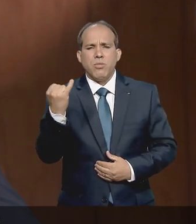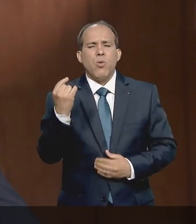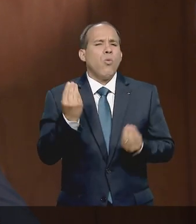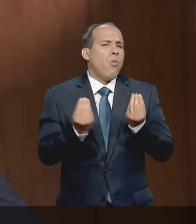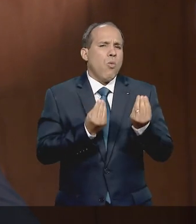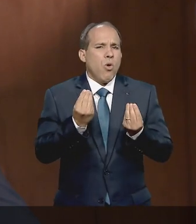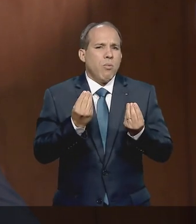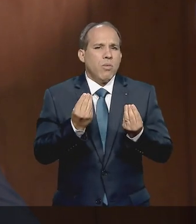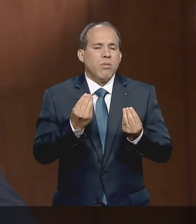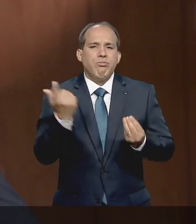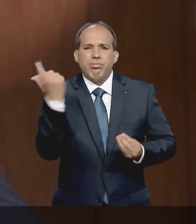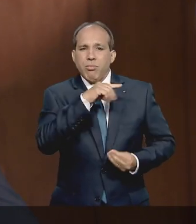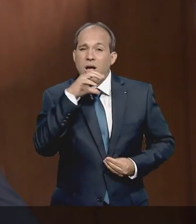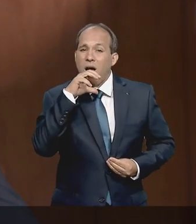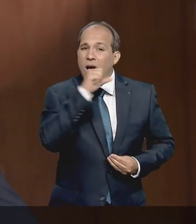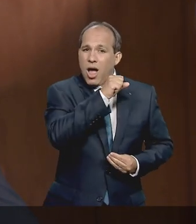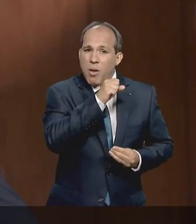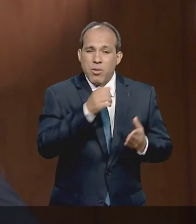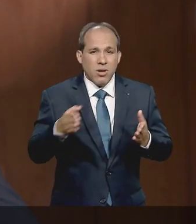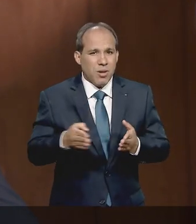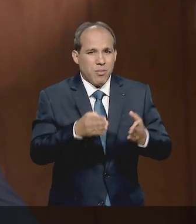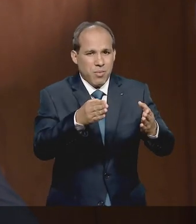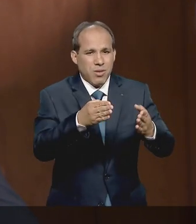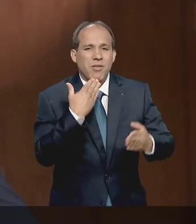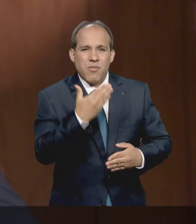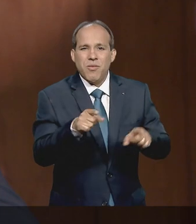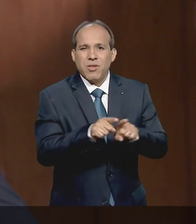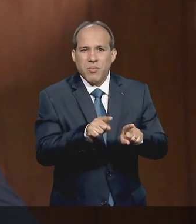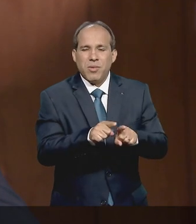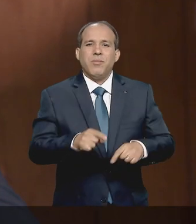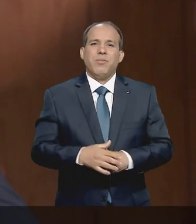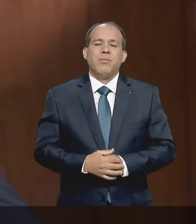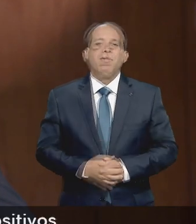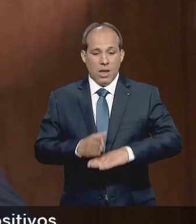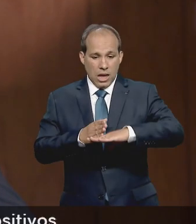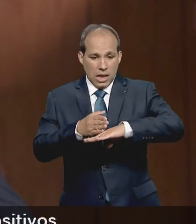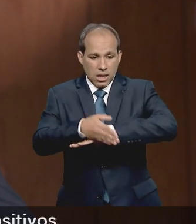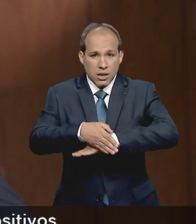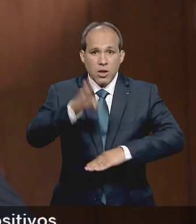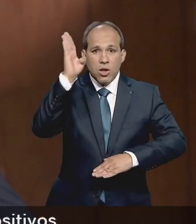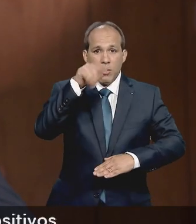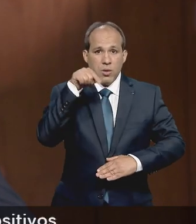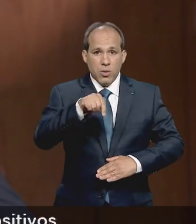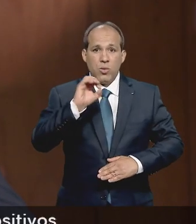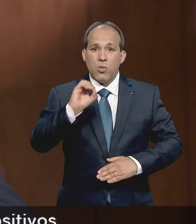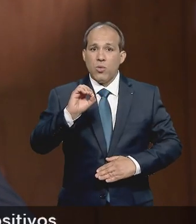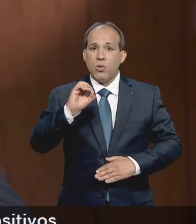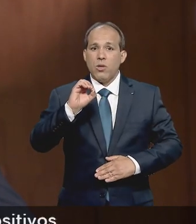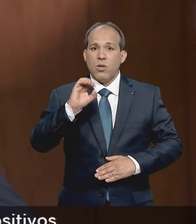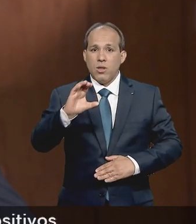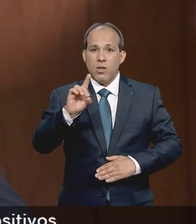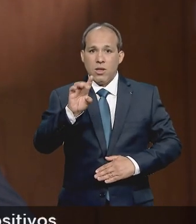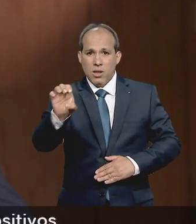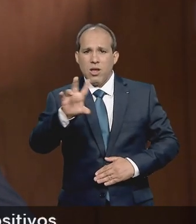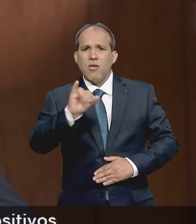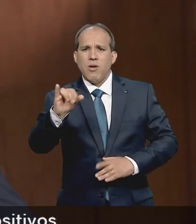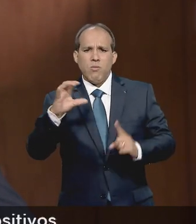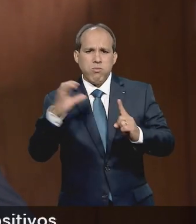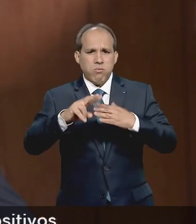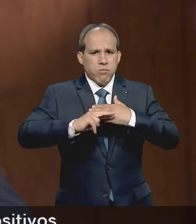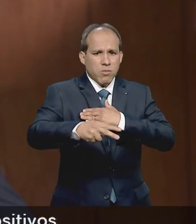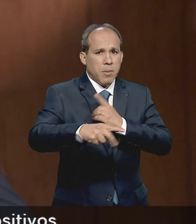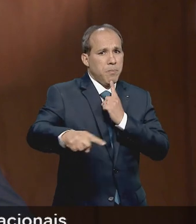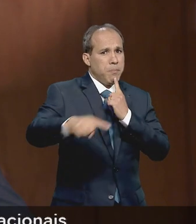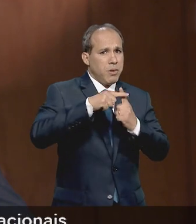para que se chegue a um rápido e favorável e encaminhamento é o ingresso do Brasil na o CD e da